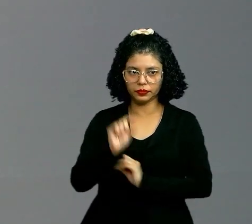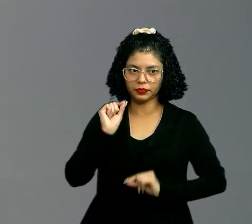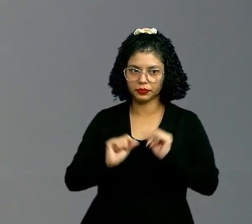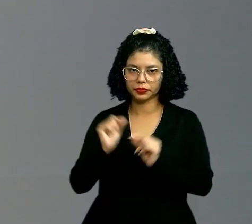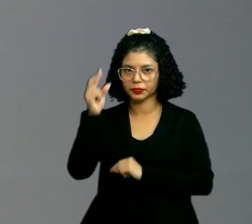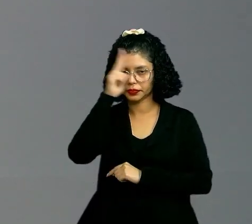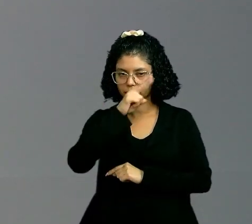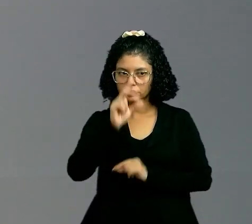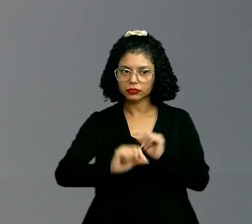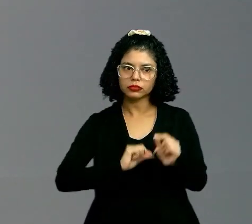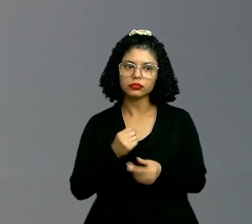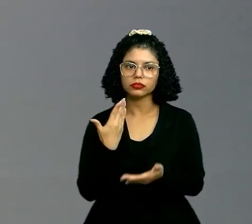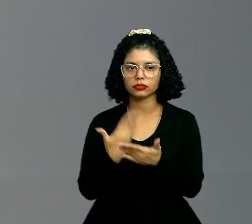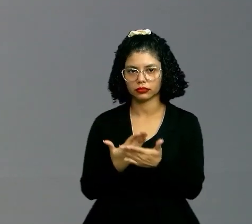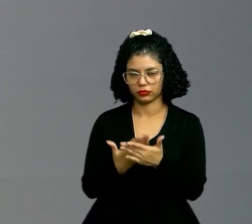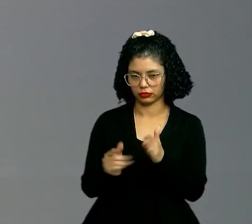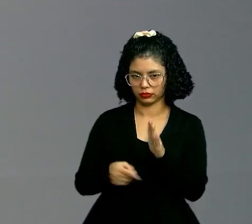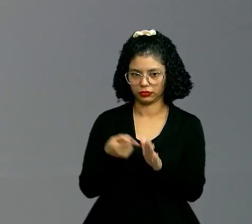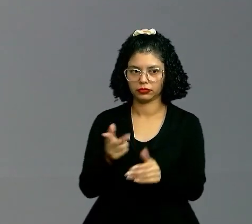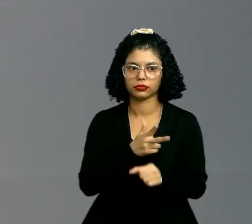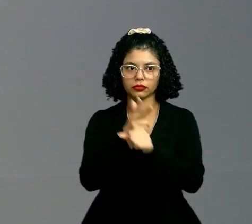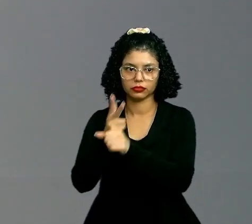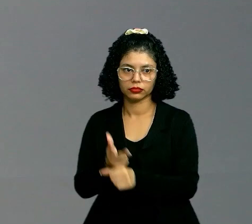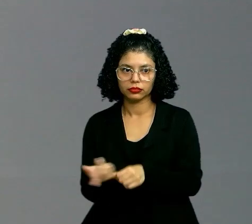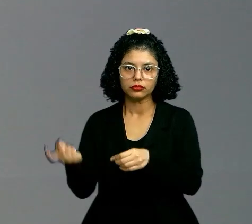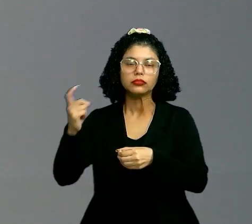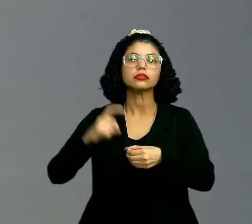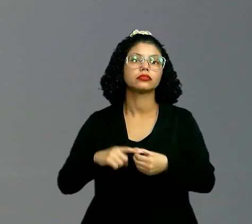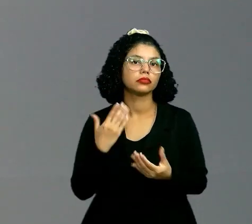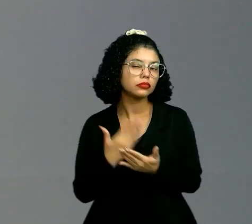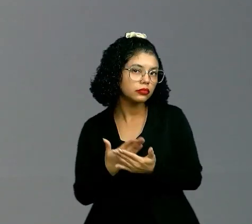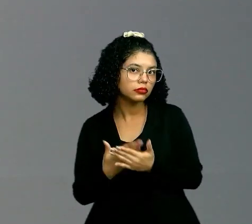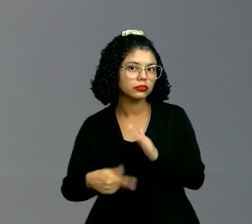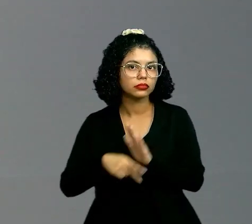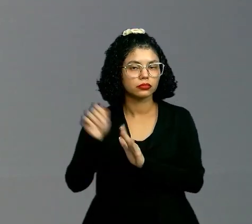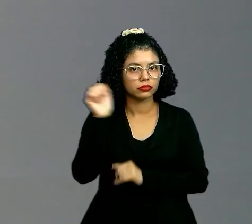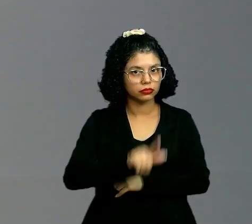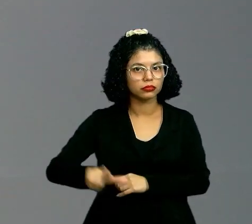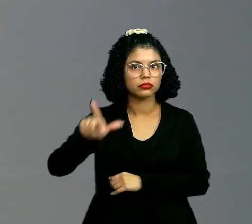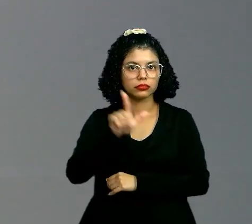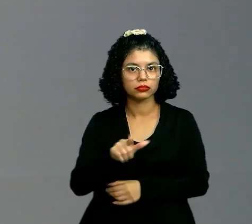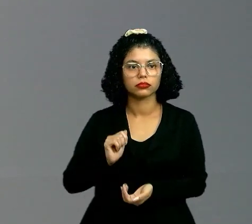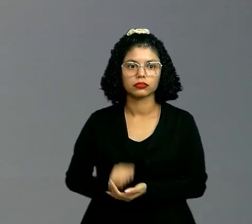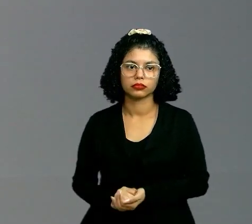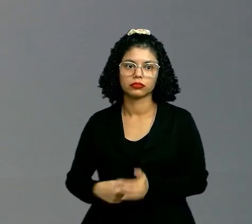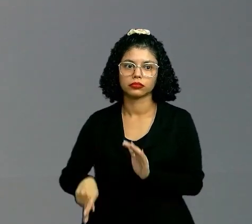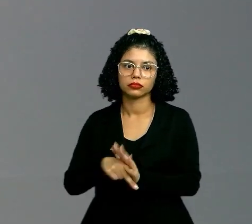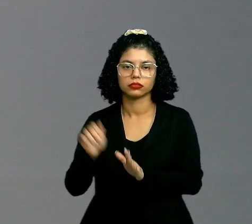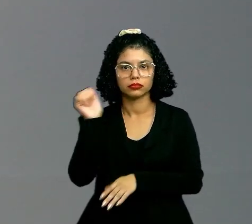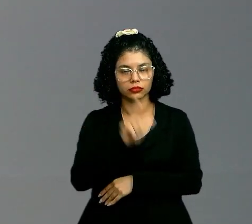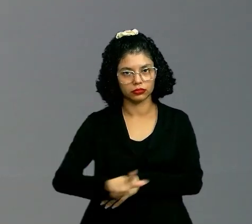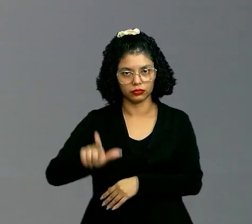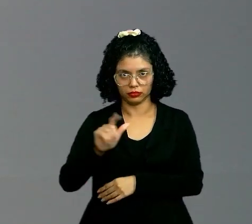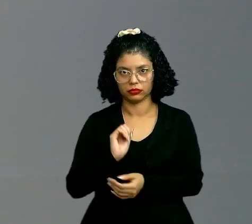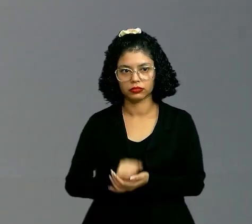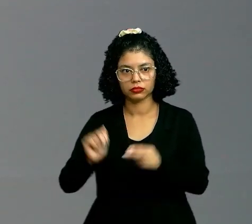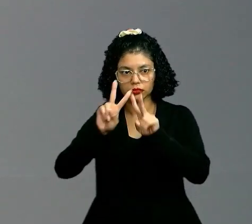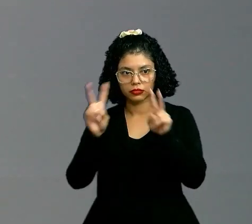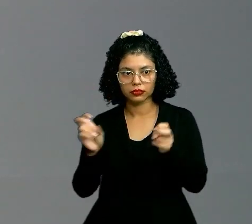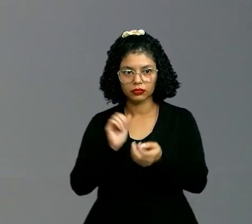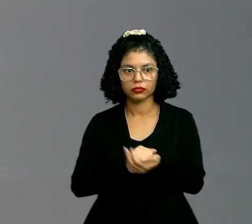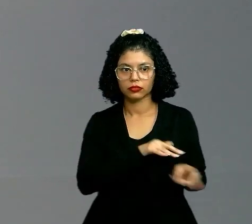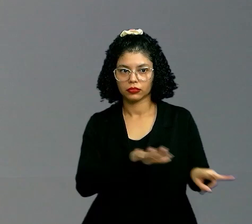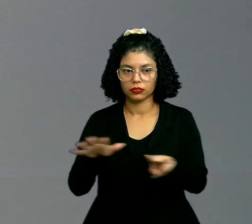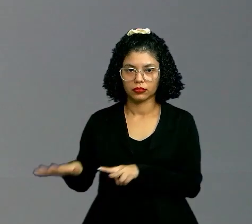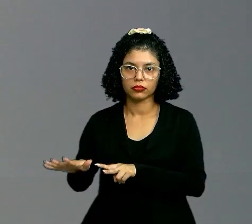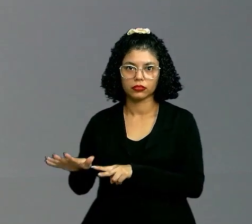deixa eu lembrar que temos uma aula gravada voltada para a área de literatura ou para o componente de literatura sobre a Semana